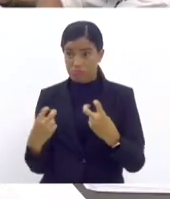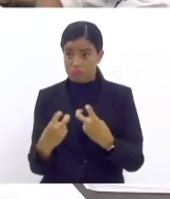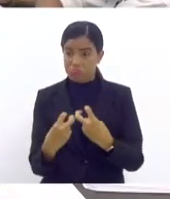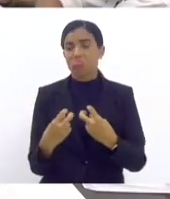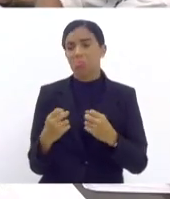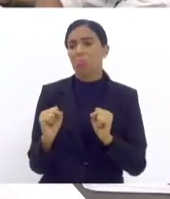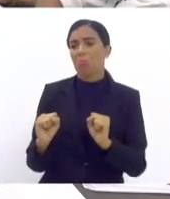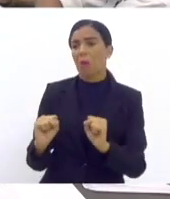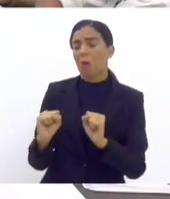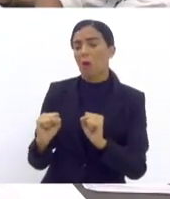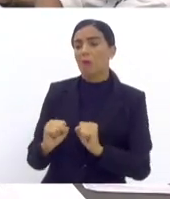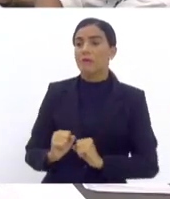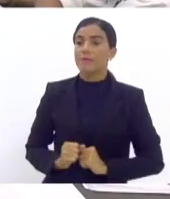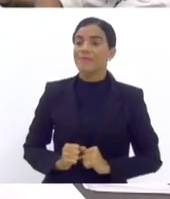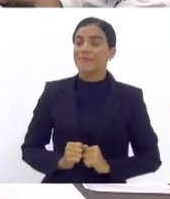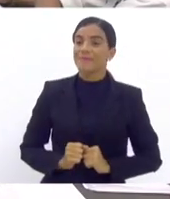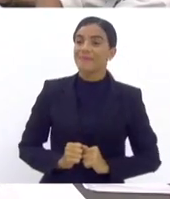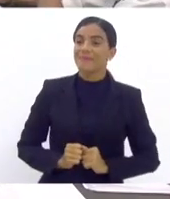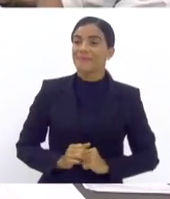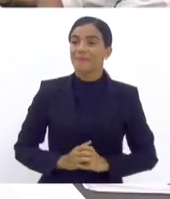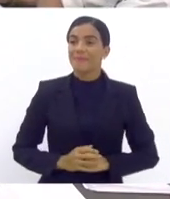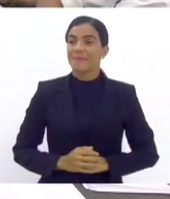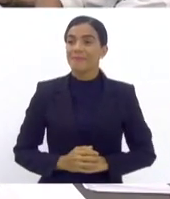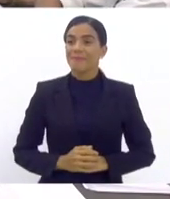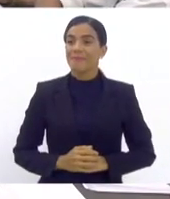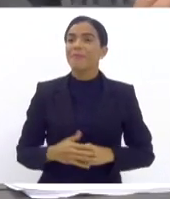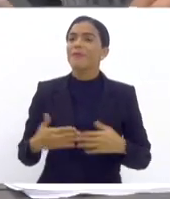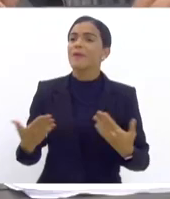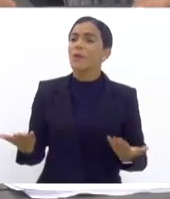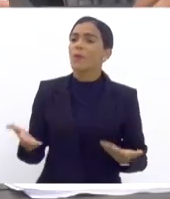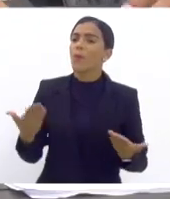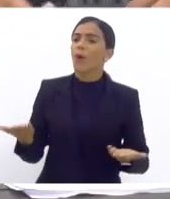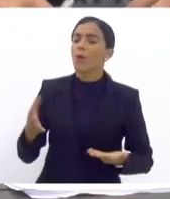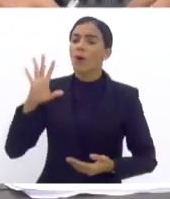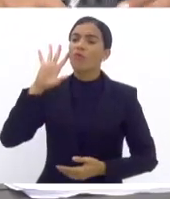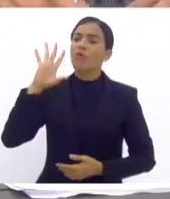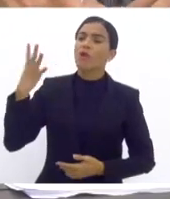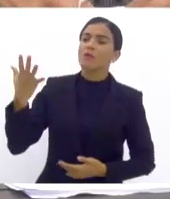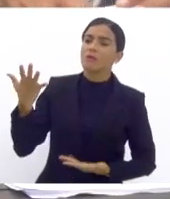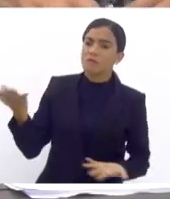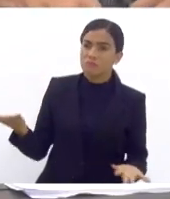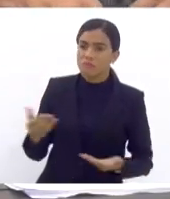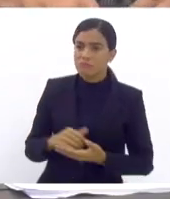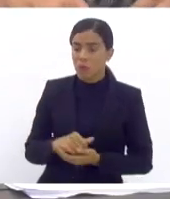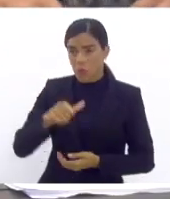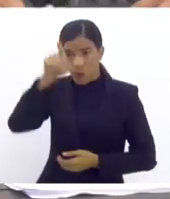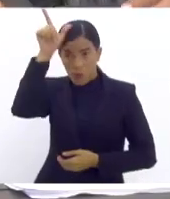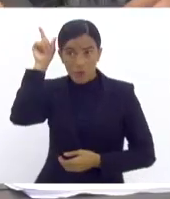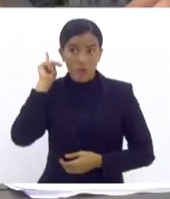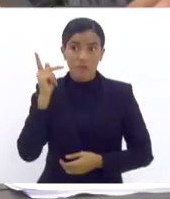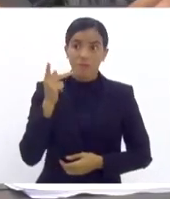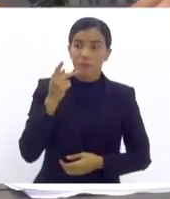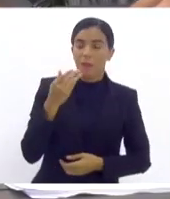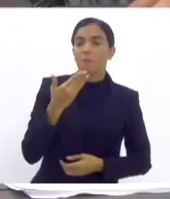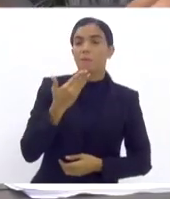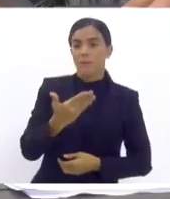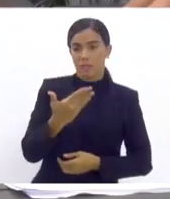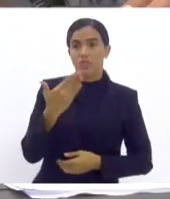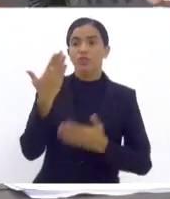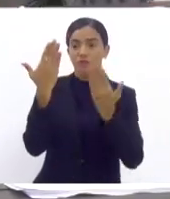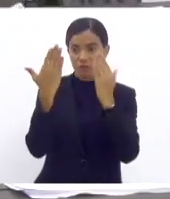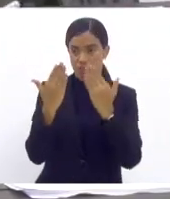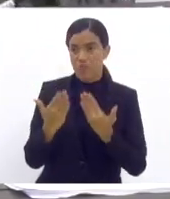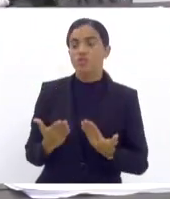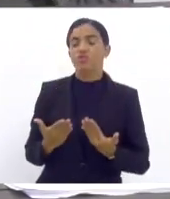faz o questionamento. A gente faz o questionamento. Mas qual foi a vossa decisão quando o deputado Luiz Paulo disse que ele... Pediu vista para